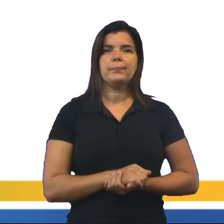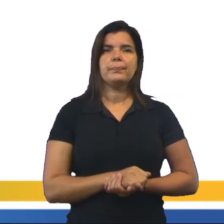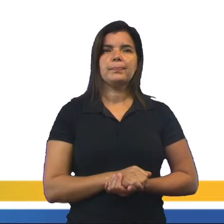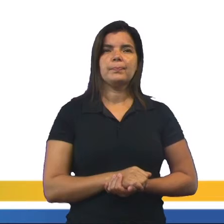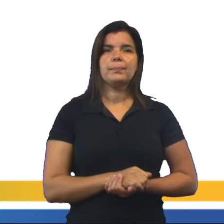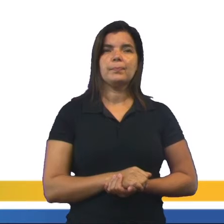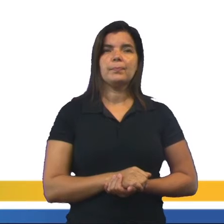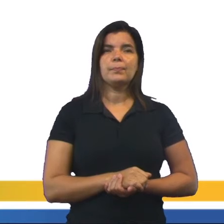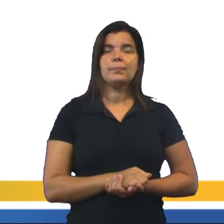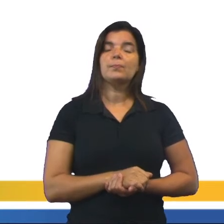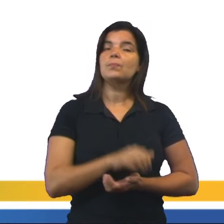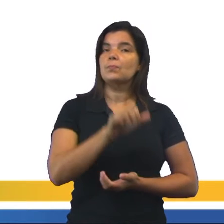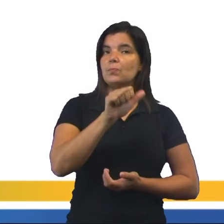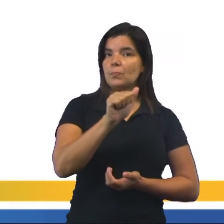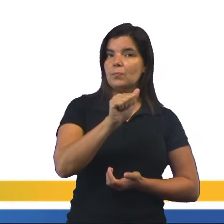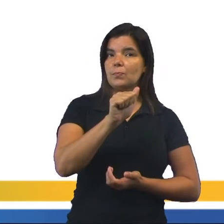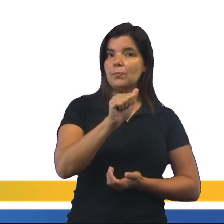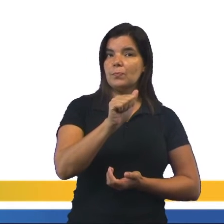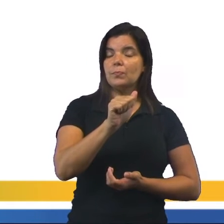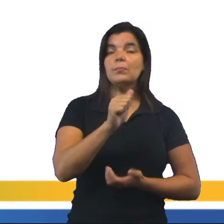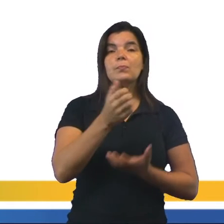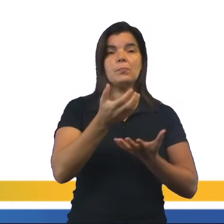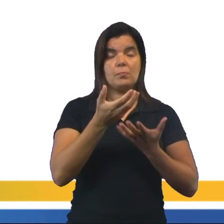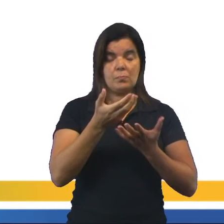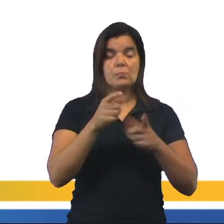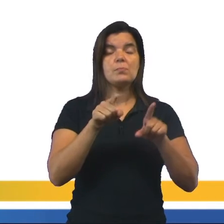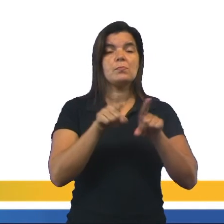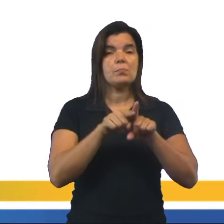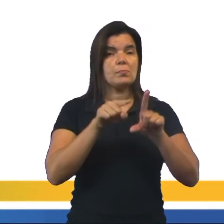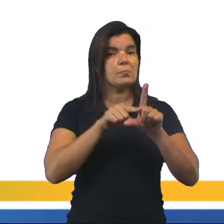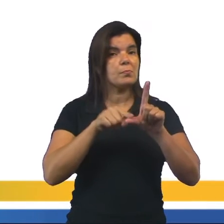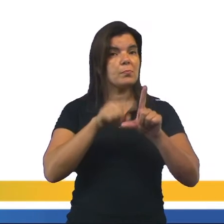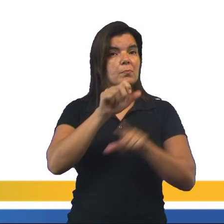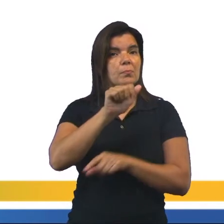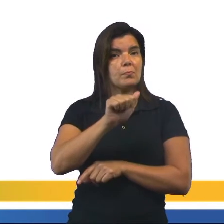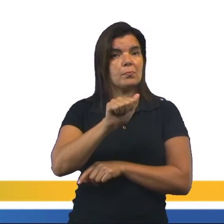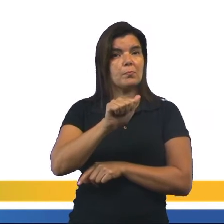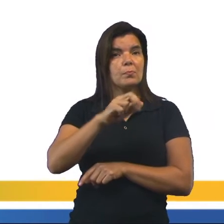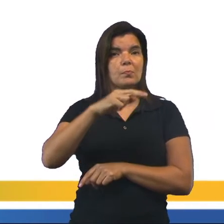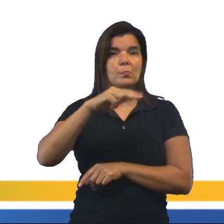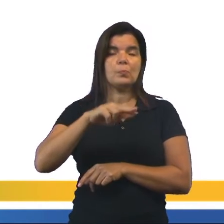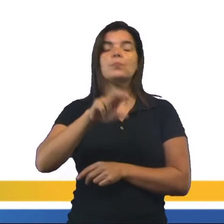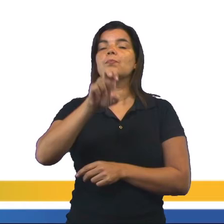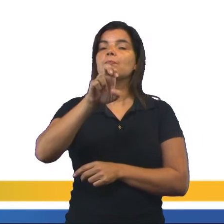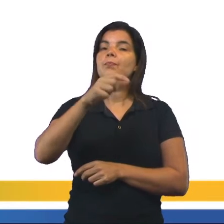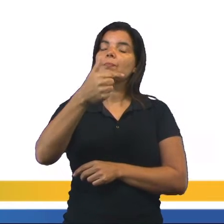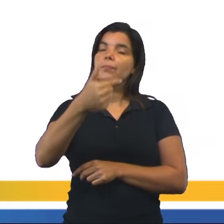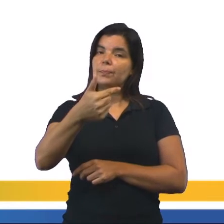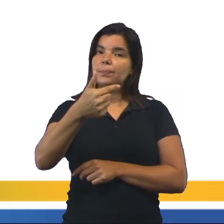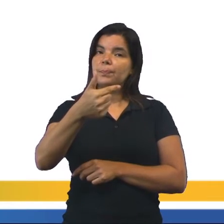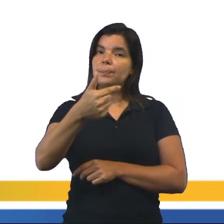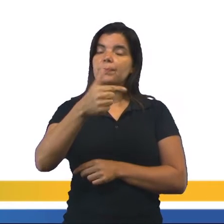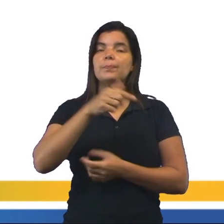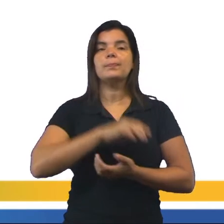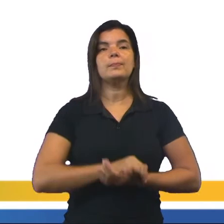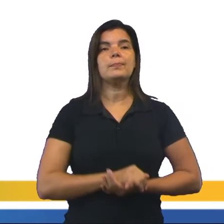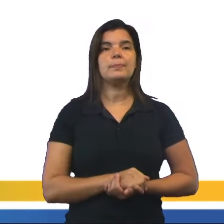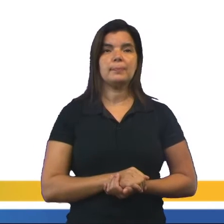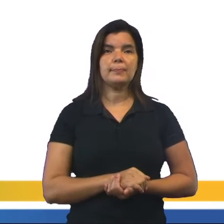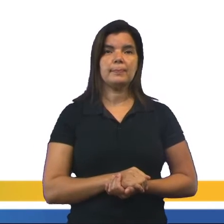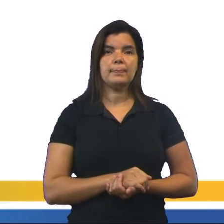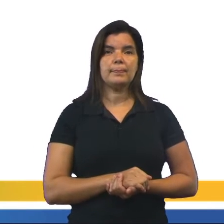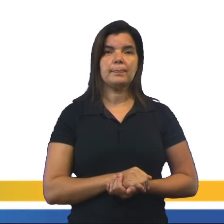0,62. Então, o A que eu estou querendo, o meu ângulo A, é igual a 52